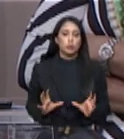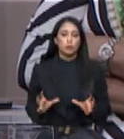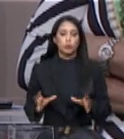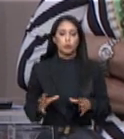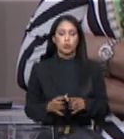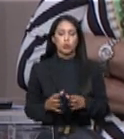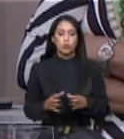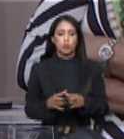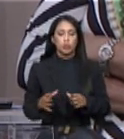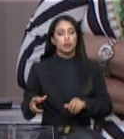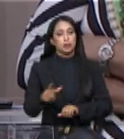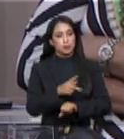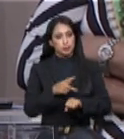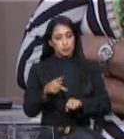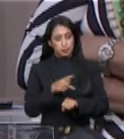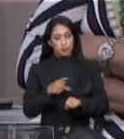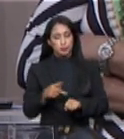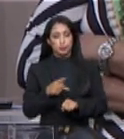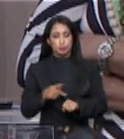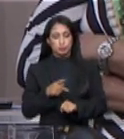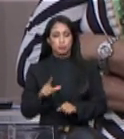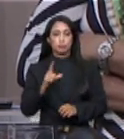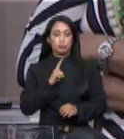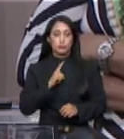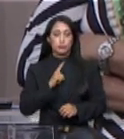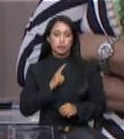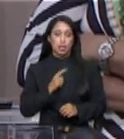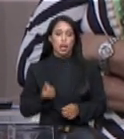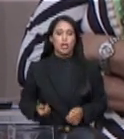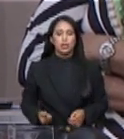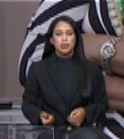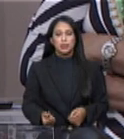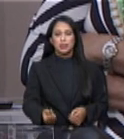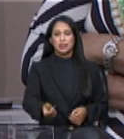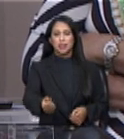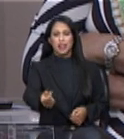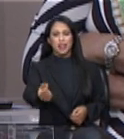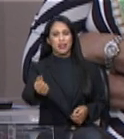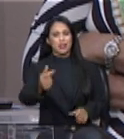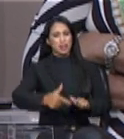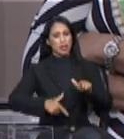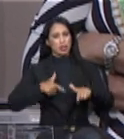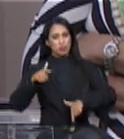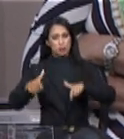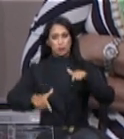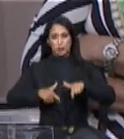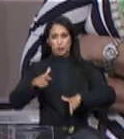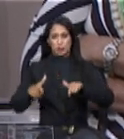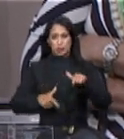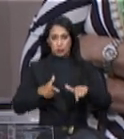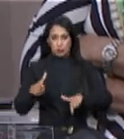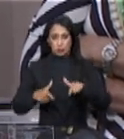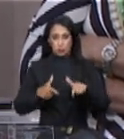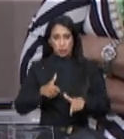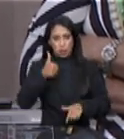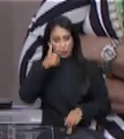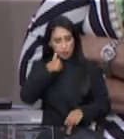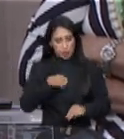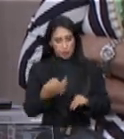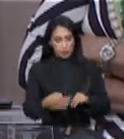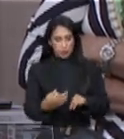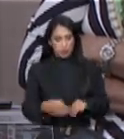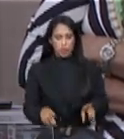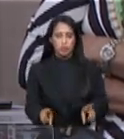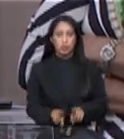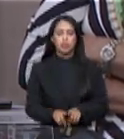nação. Cuida-se, enfim, de eternizar o trabalho árduo desempenhado pelas ministras e pelos